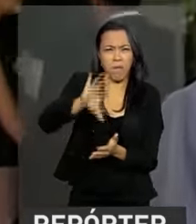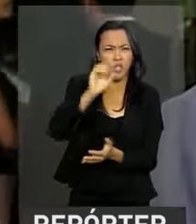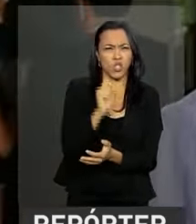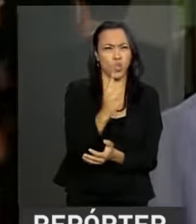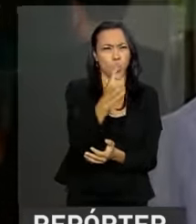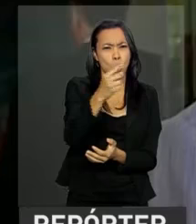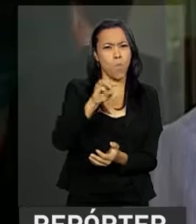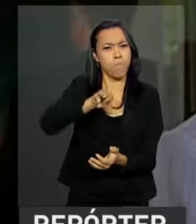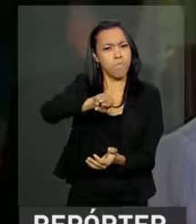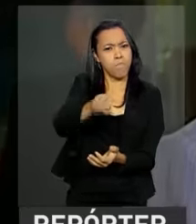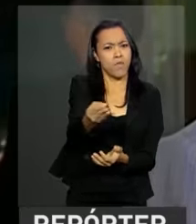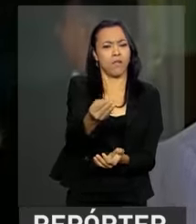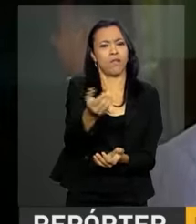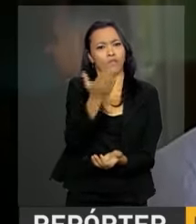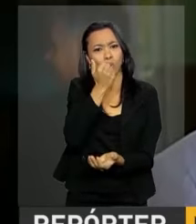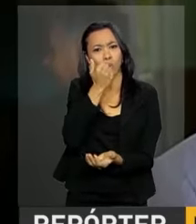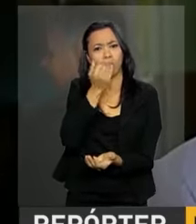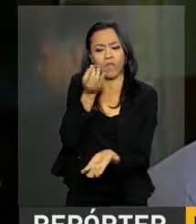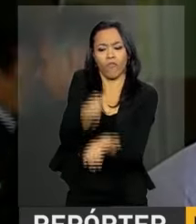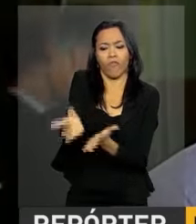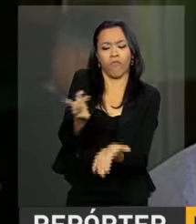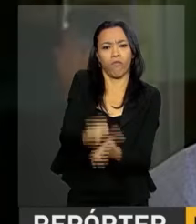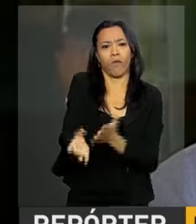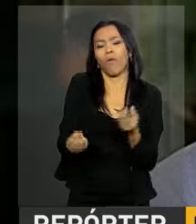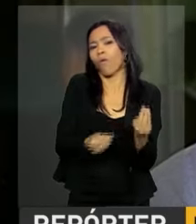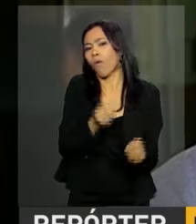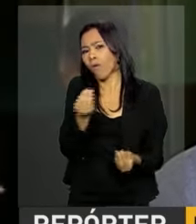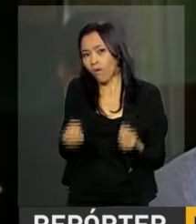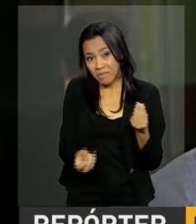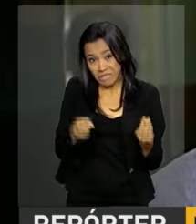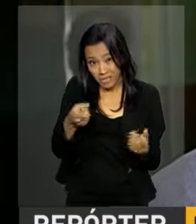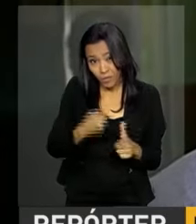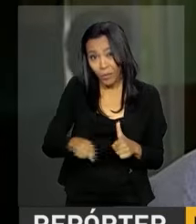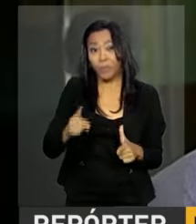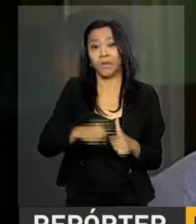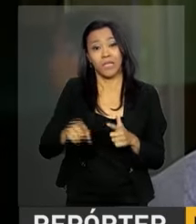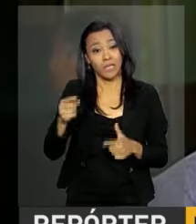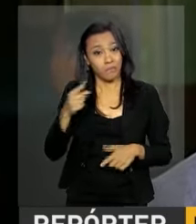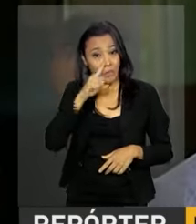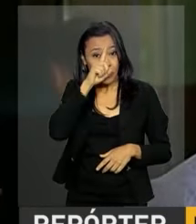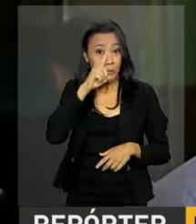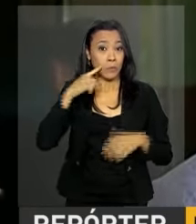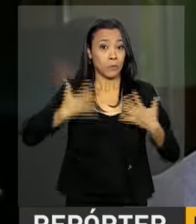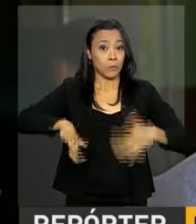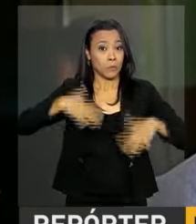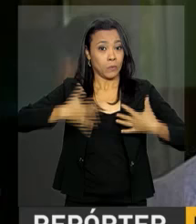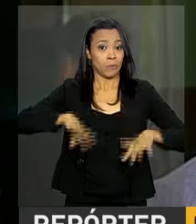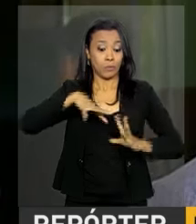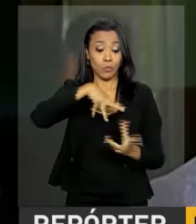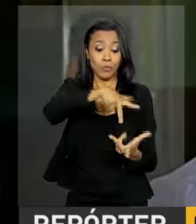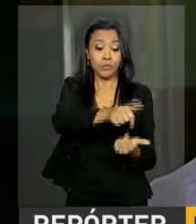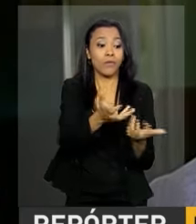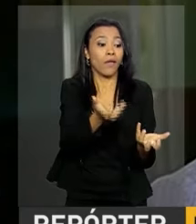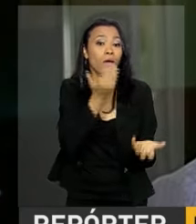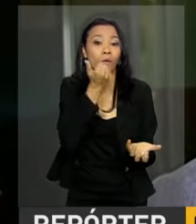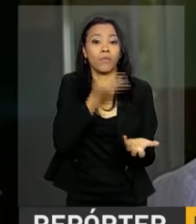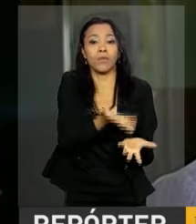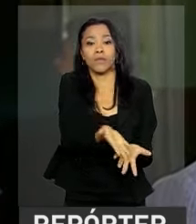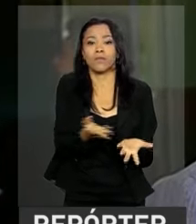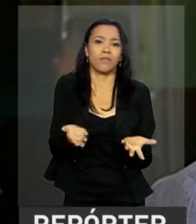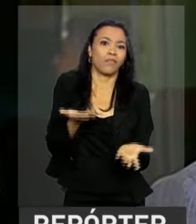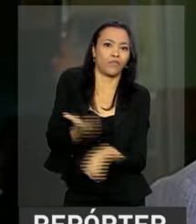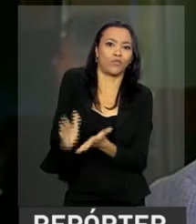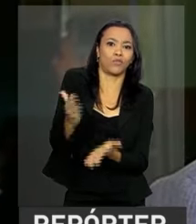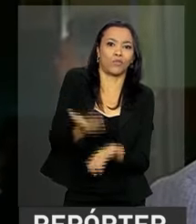alimentos perdidos isso atrás um problema grave para o mundo que clama por mais alimentos né